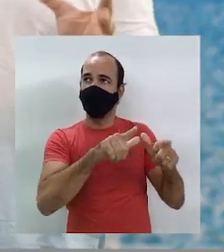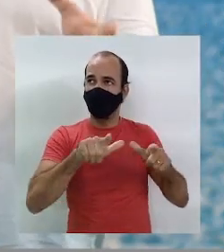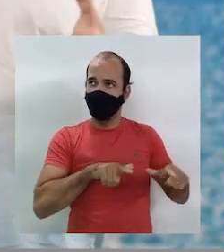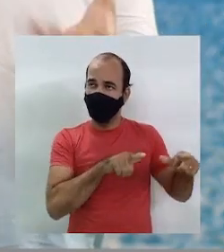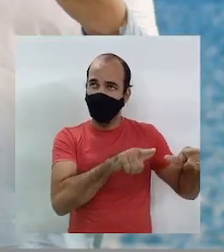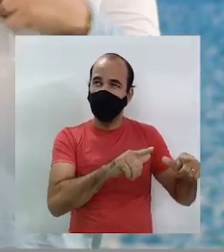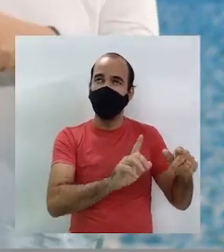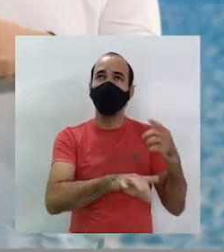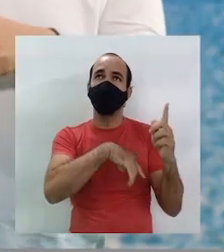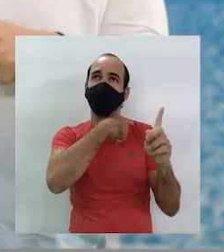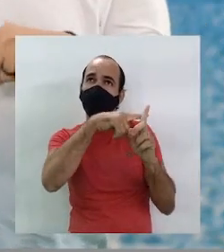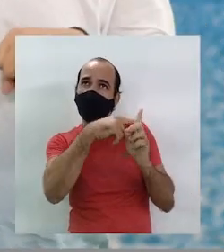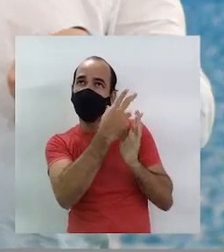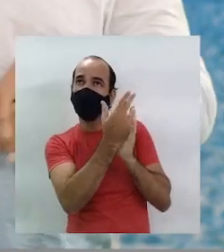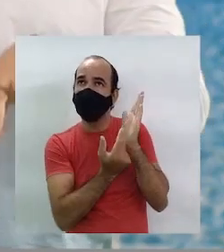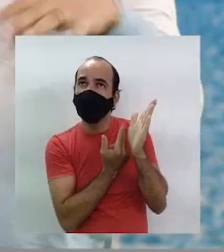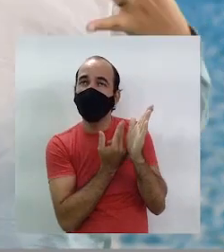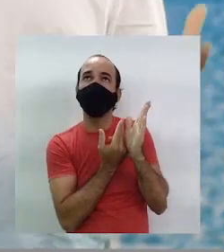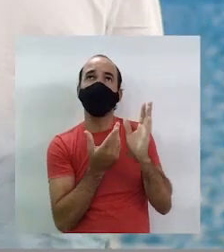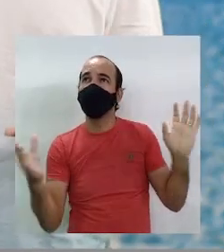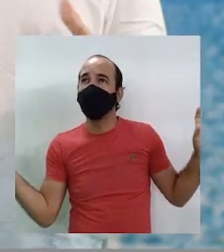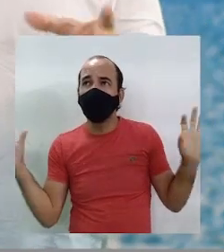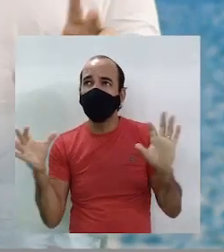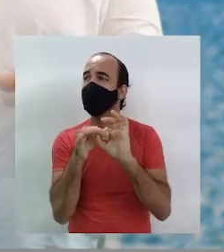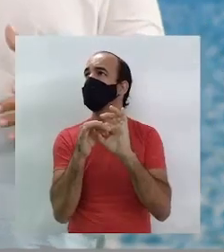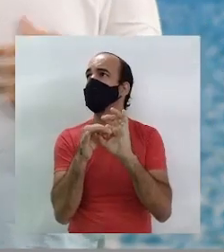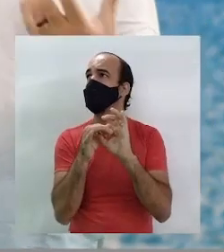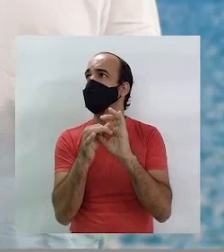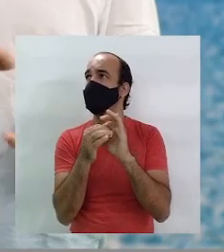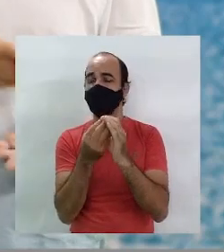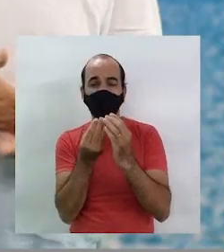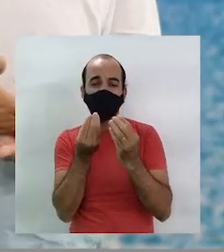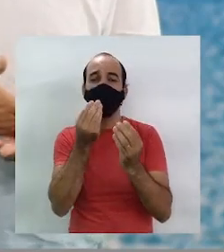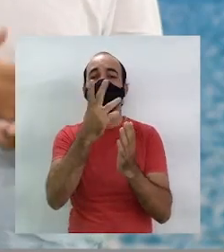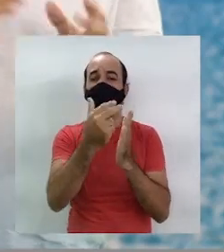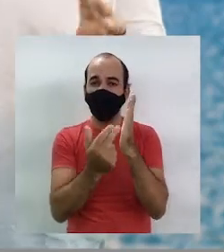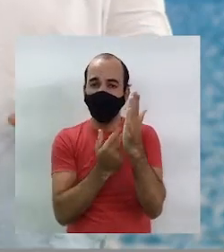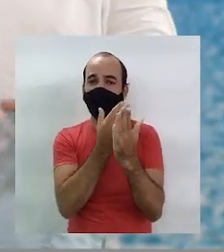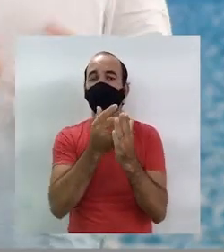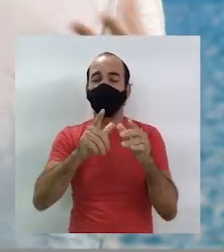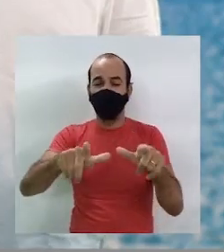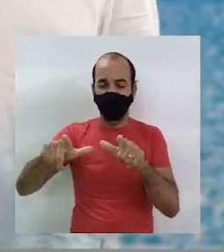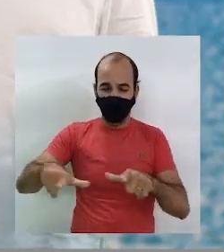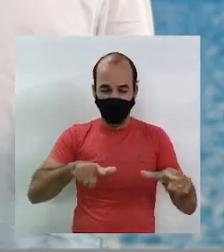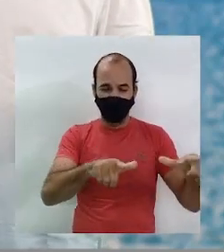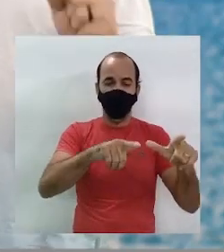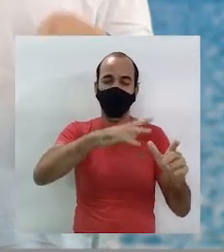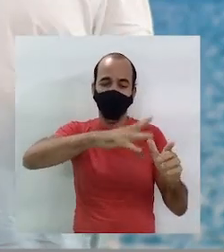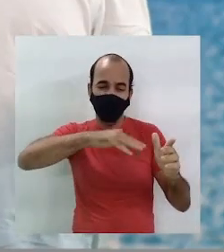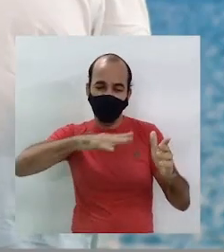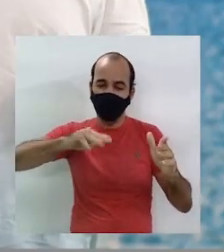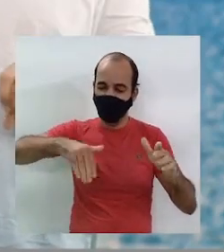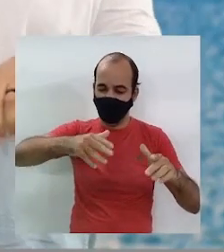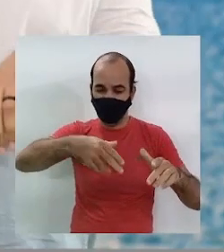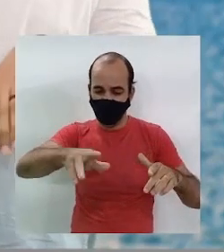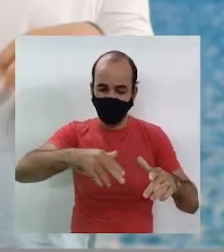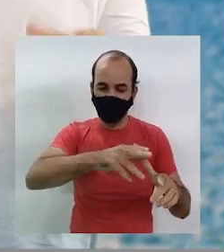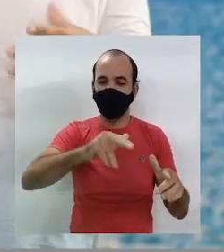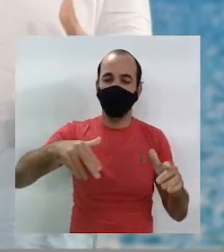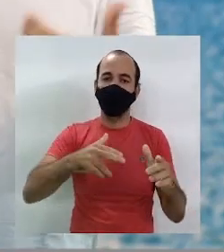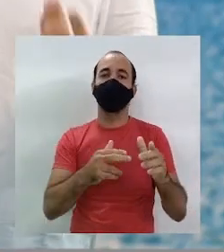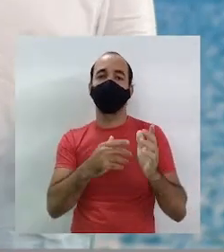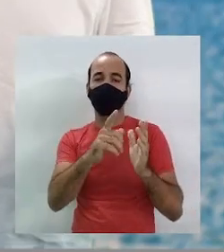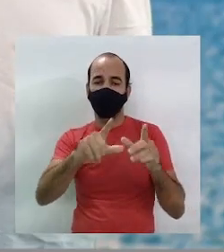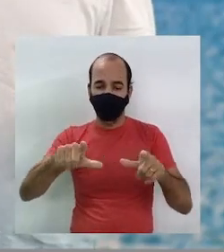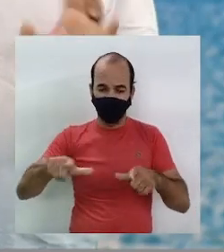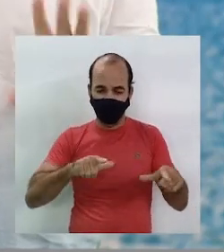universo. Por que eu não utilizar este universo, do qual faço parte, do qual cresci vendo, como uma forma